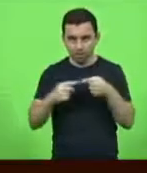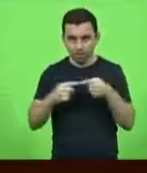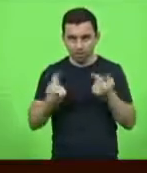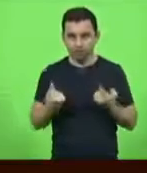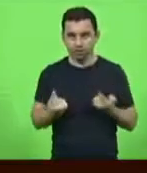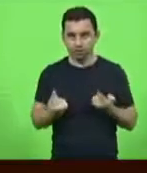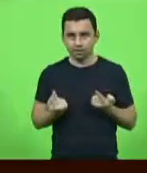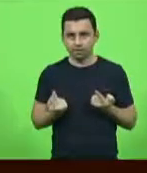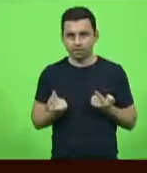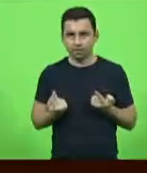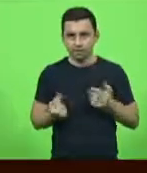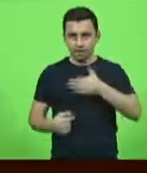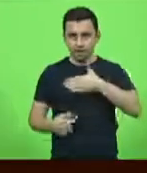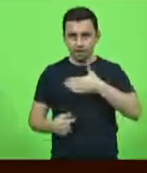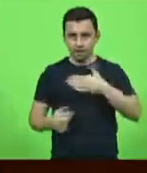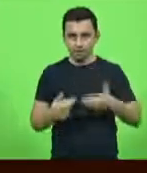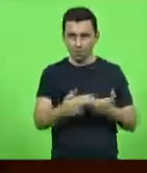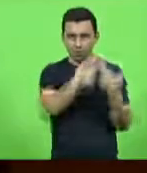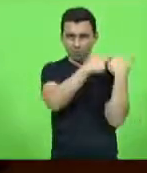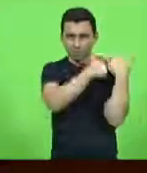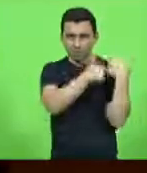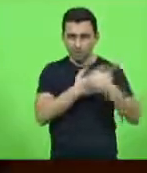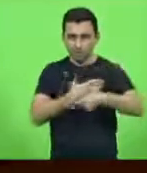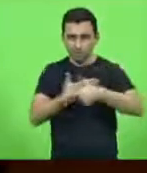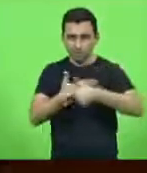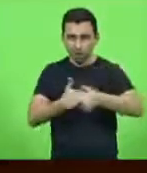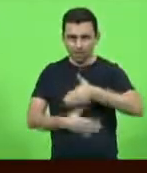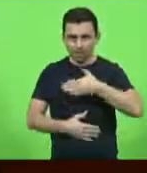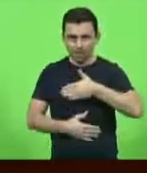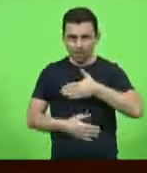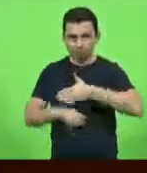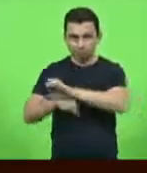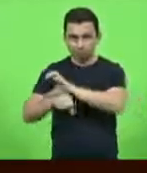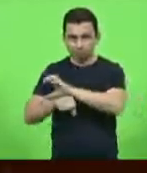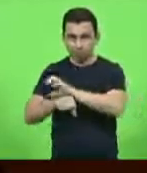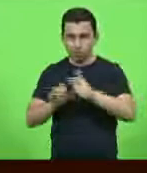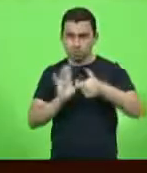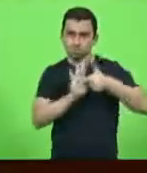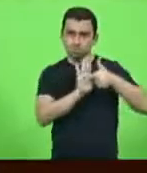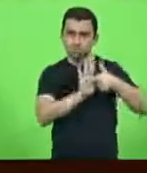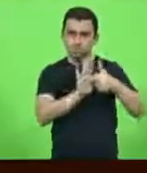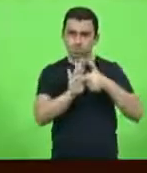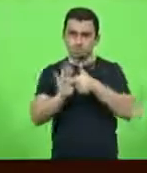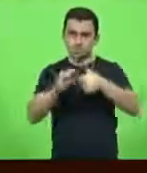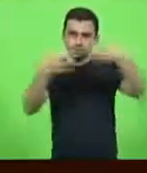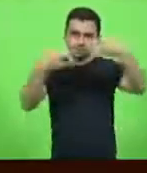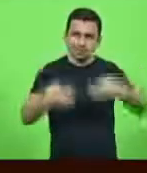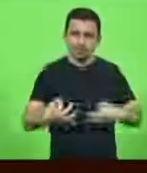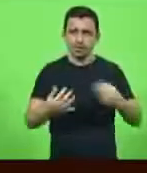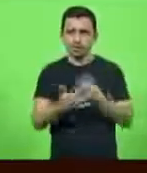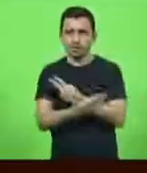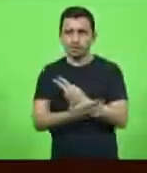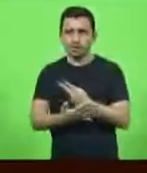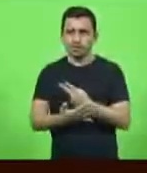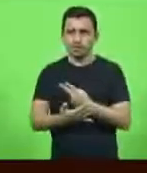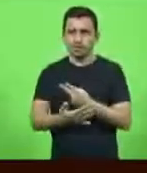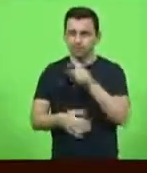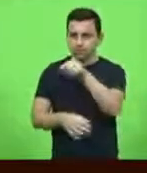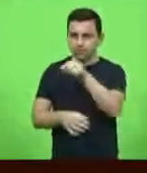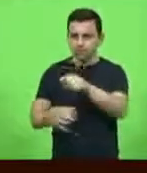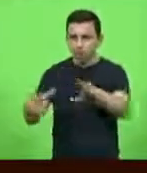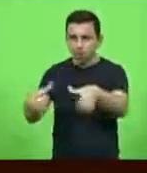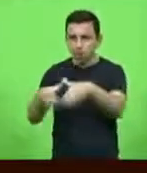e esse aqui é o cumprindo meu papel constitucional de mostrar as regularidades Rodeio do